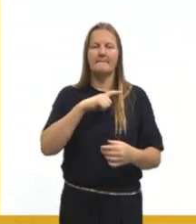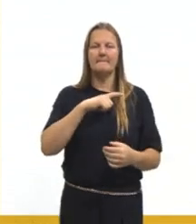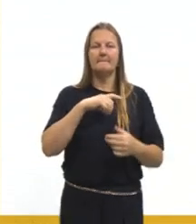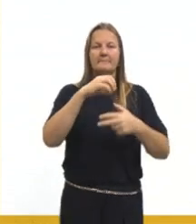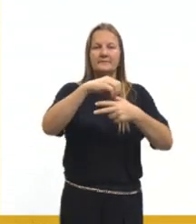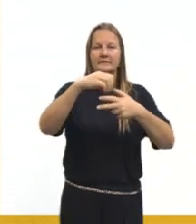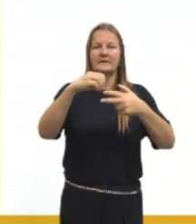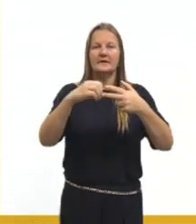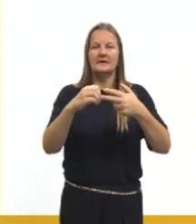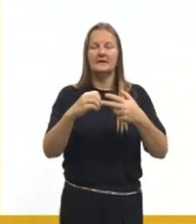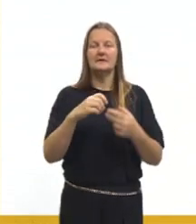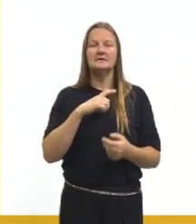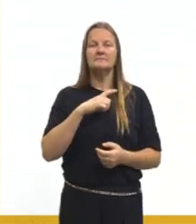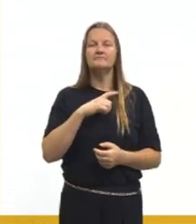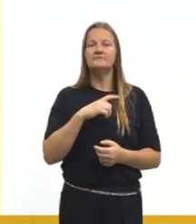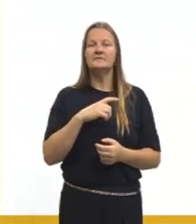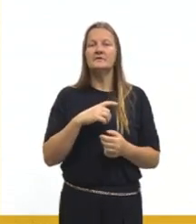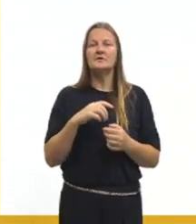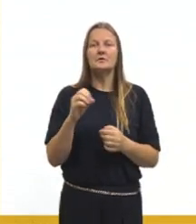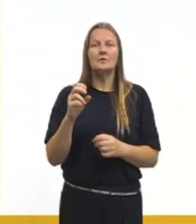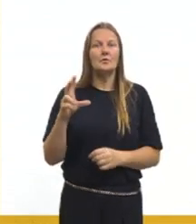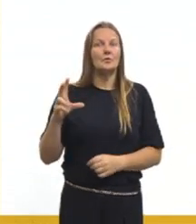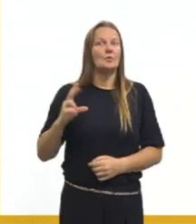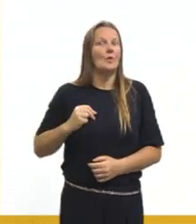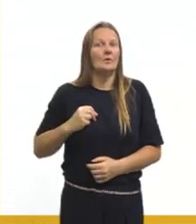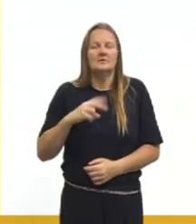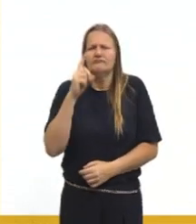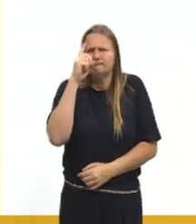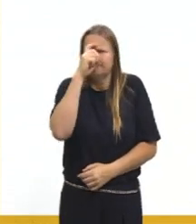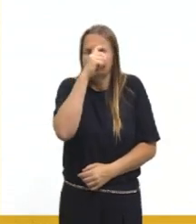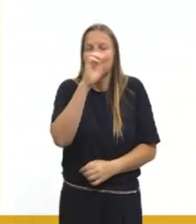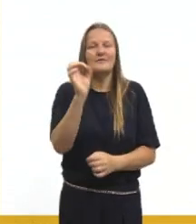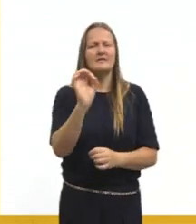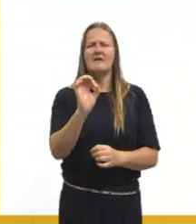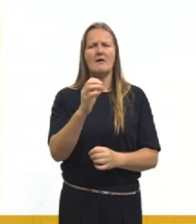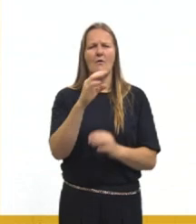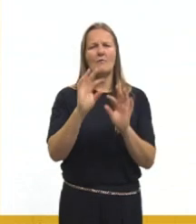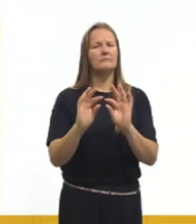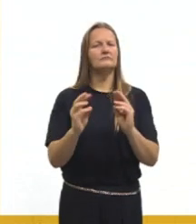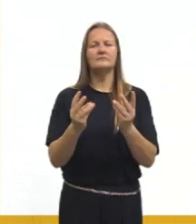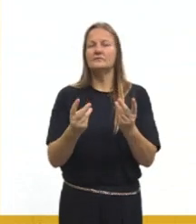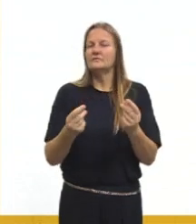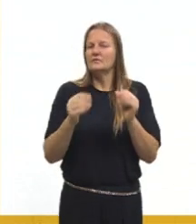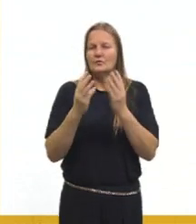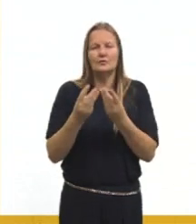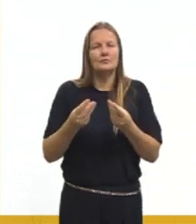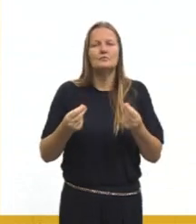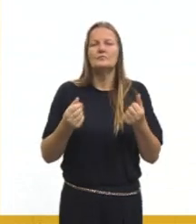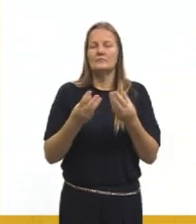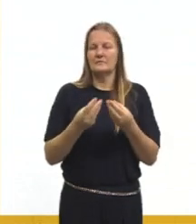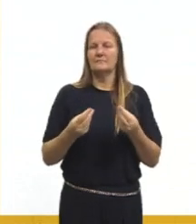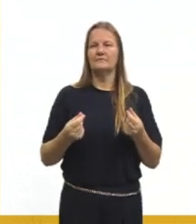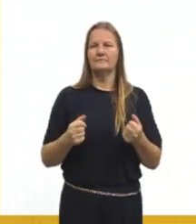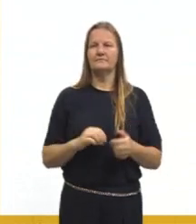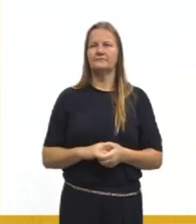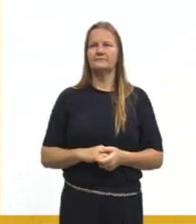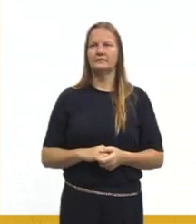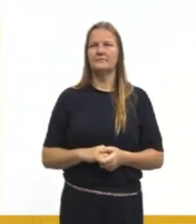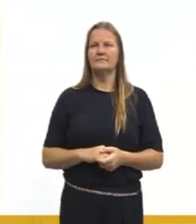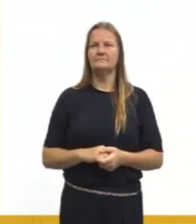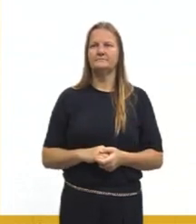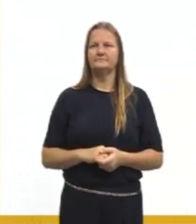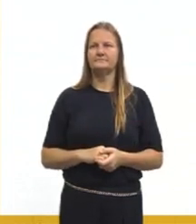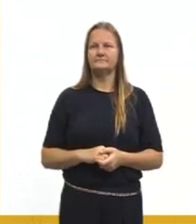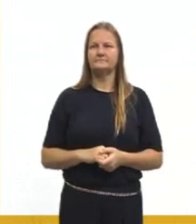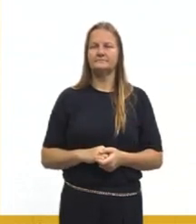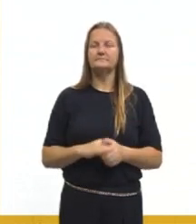não tenham sido Nossa que difícil que é impossível inacessível não gente tá então